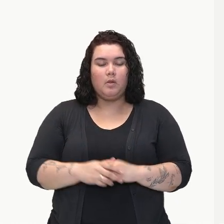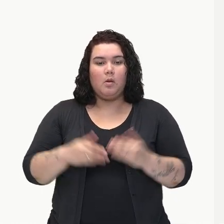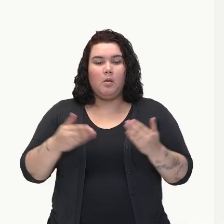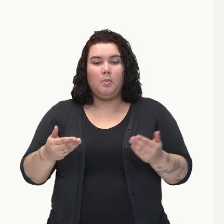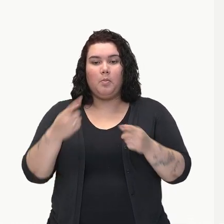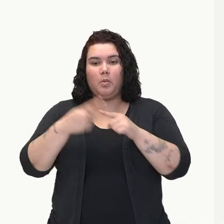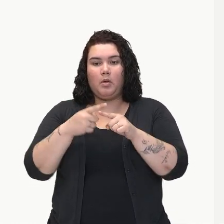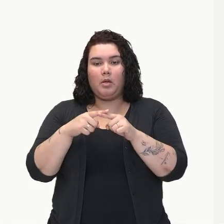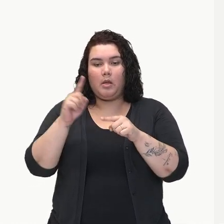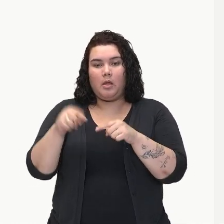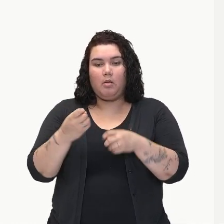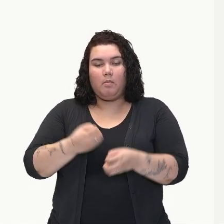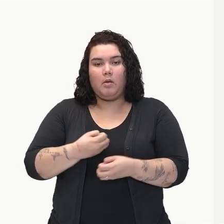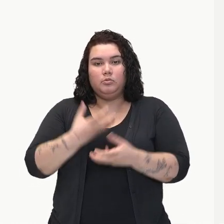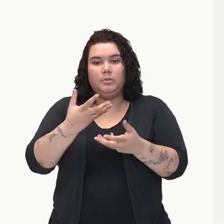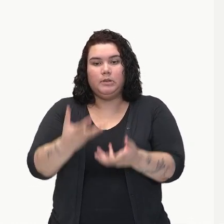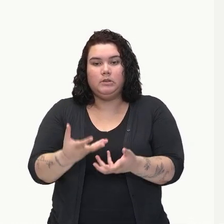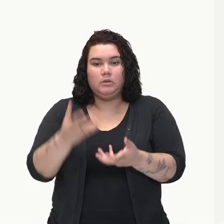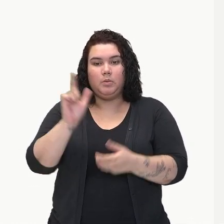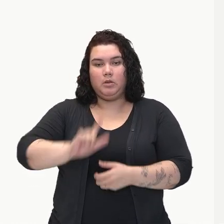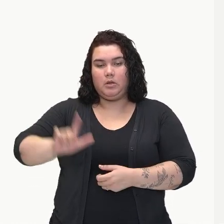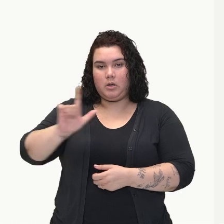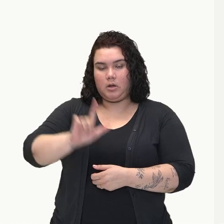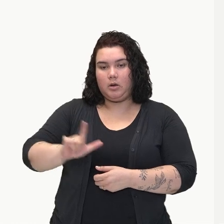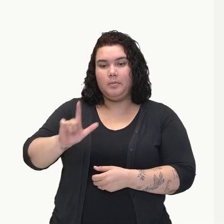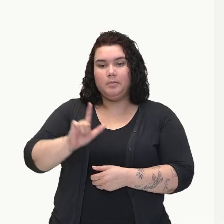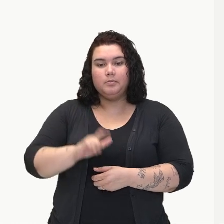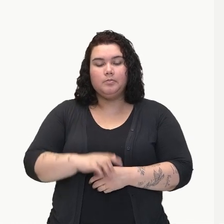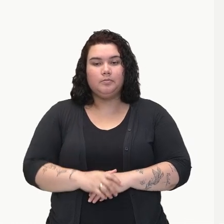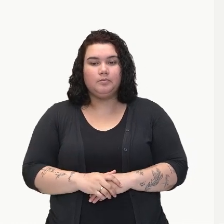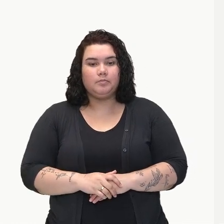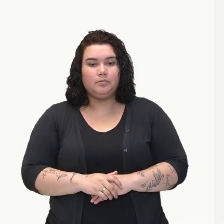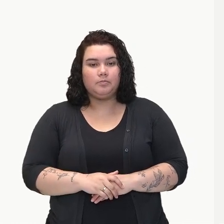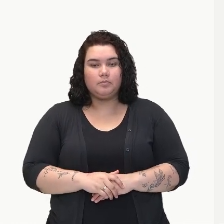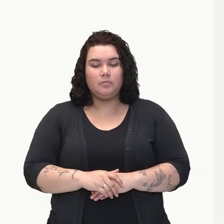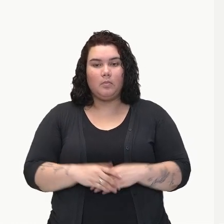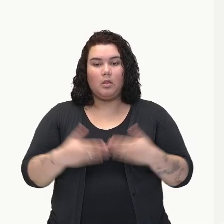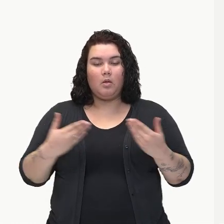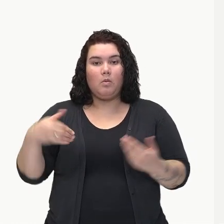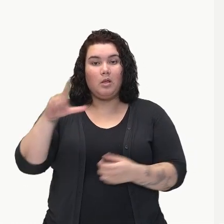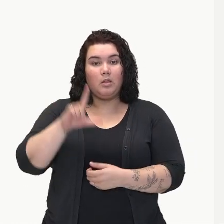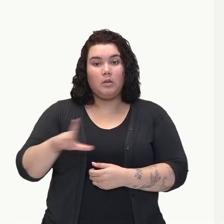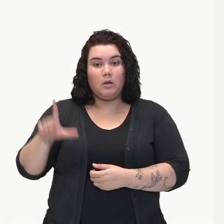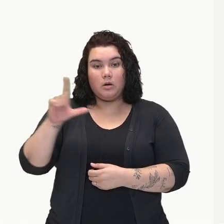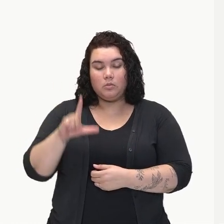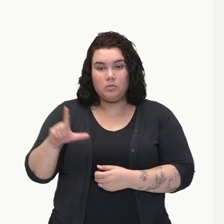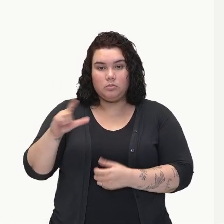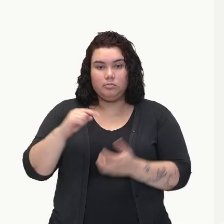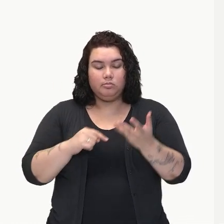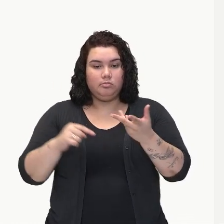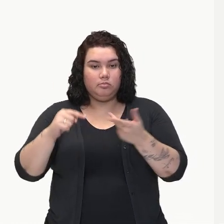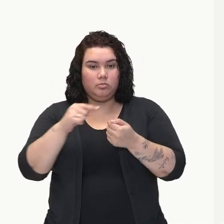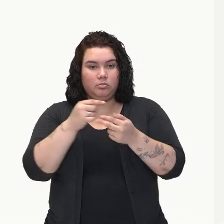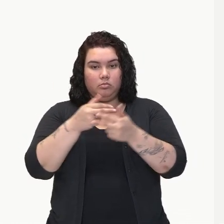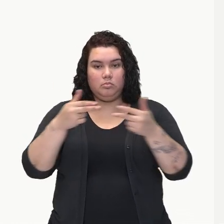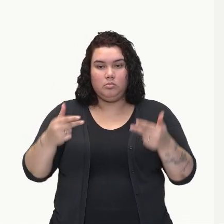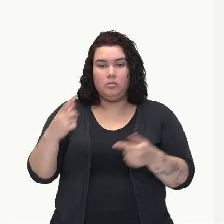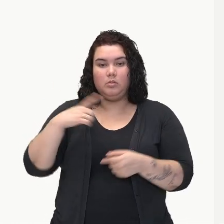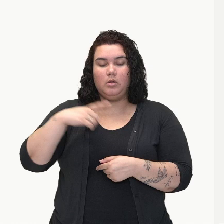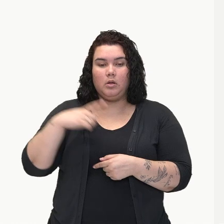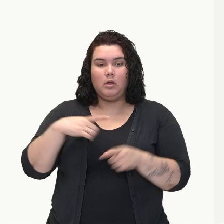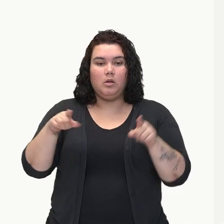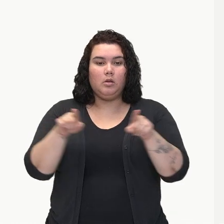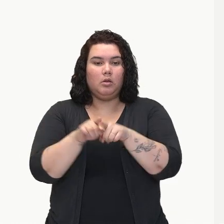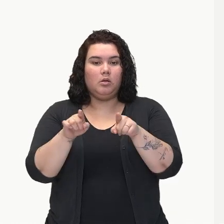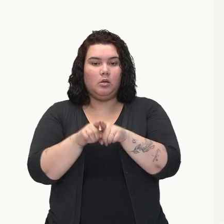manifestação literária. E a literatura, entre outras coisas, também tem um trato